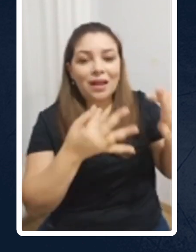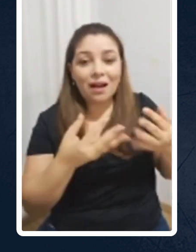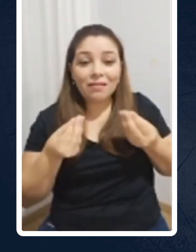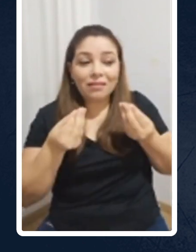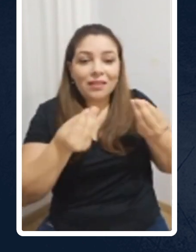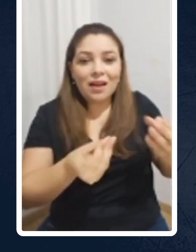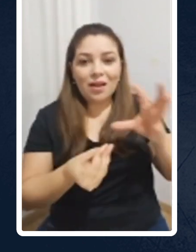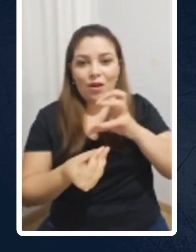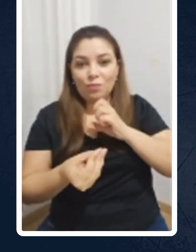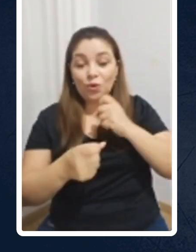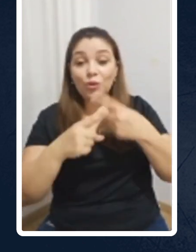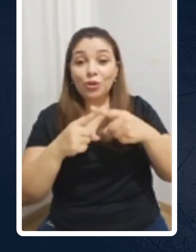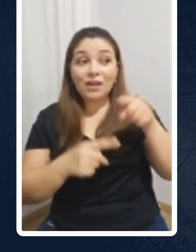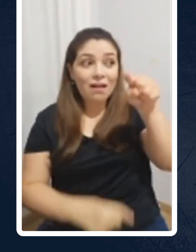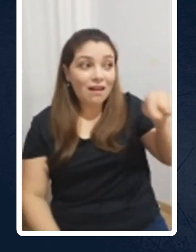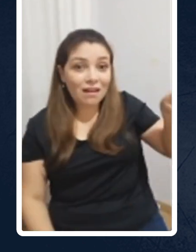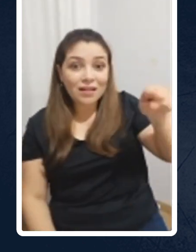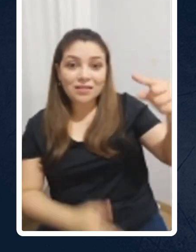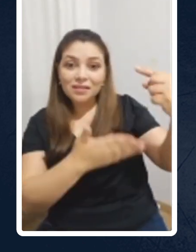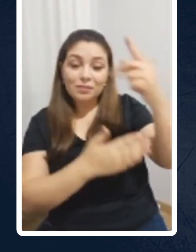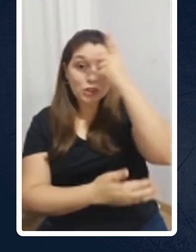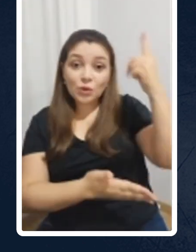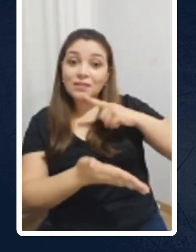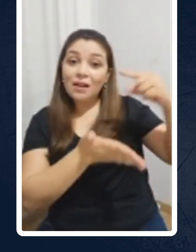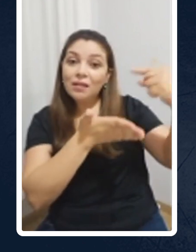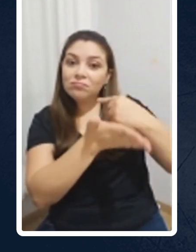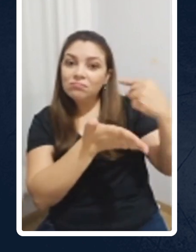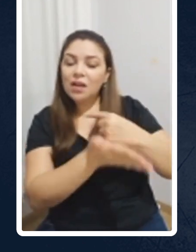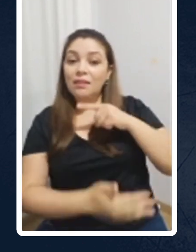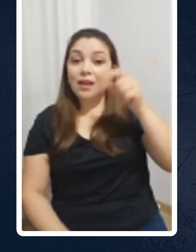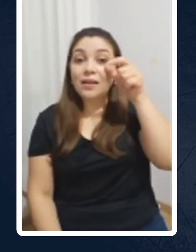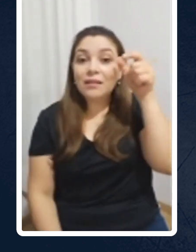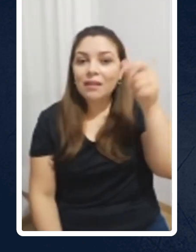Que bom que você está perguntando isso, querida.